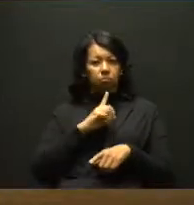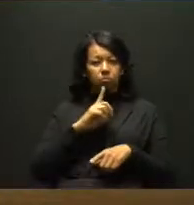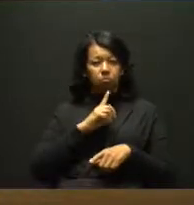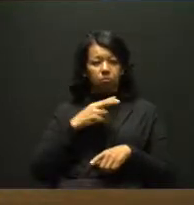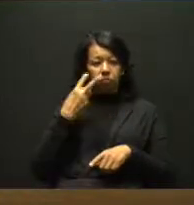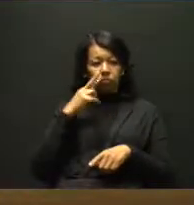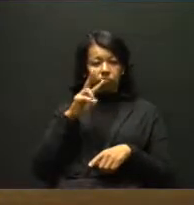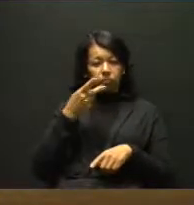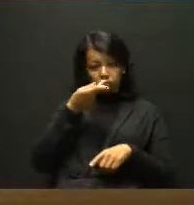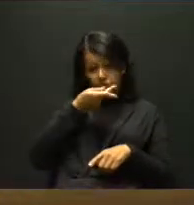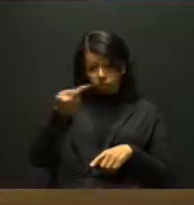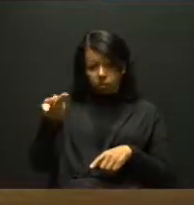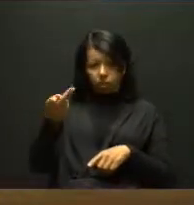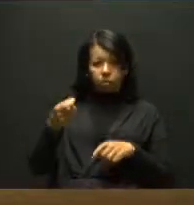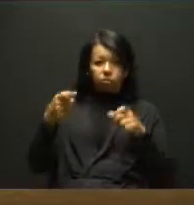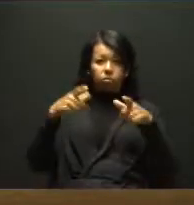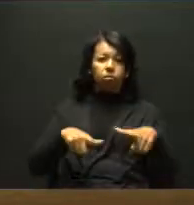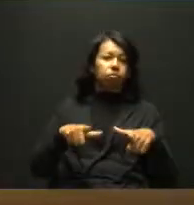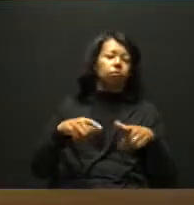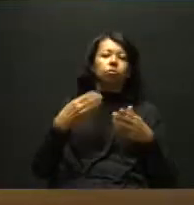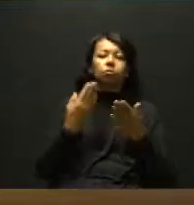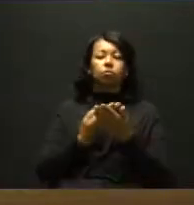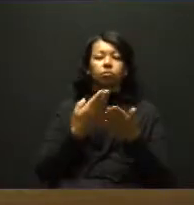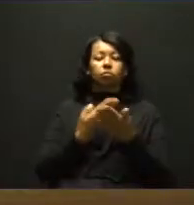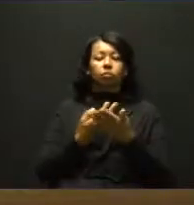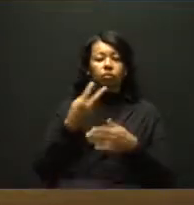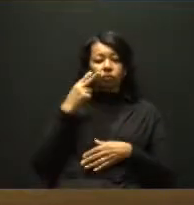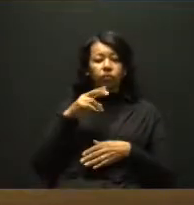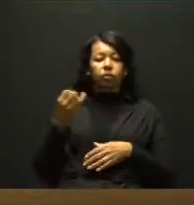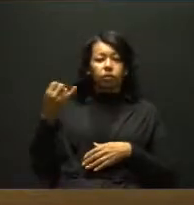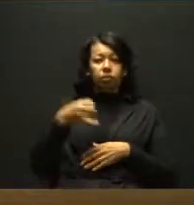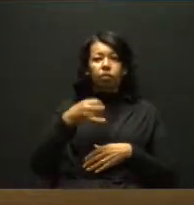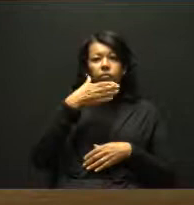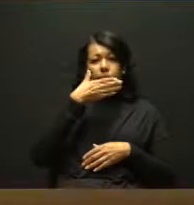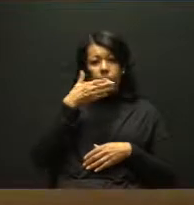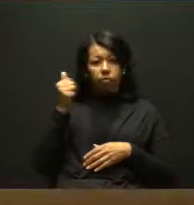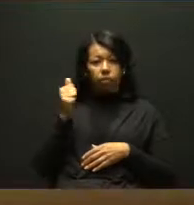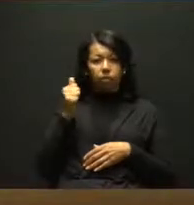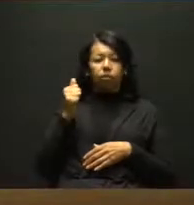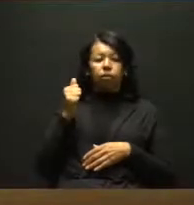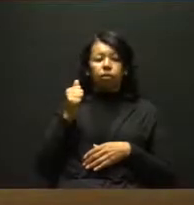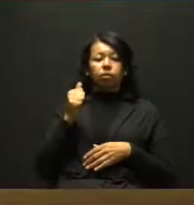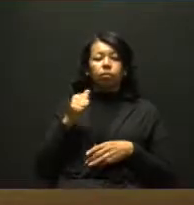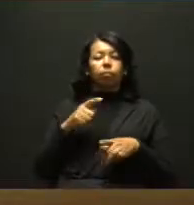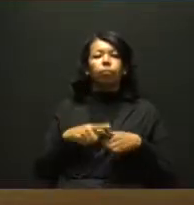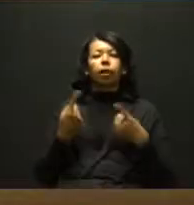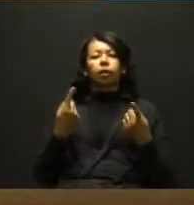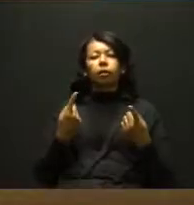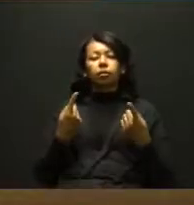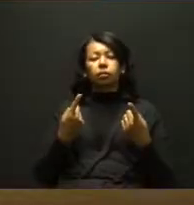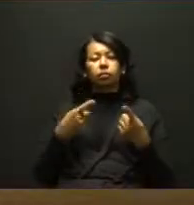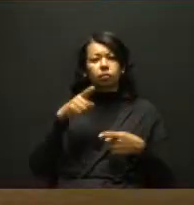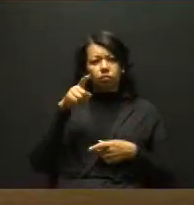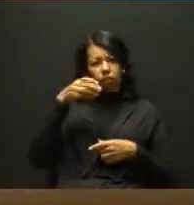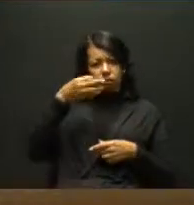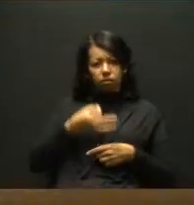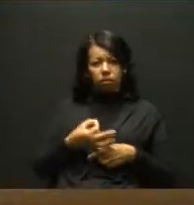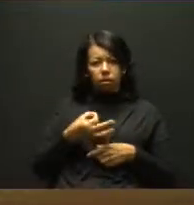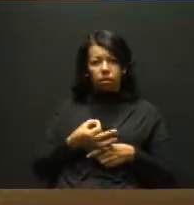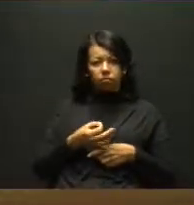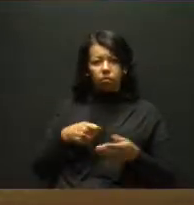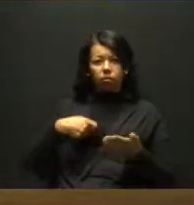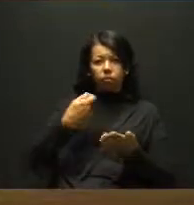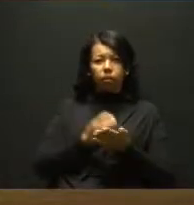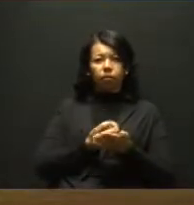tive visita em algumas unidades de ensino e sim melhorias mas será que é adequado que nós estamos pagando